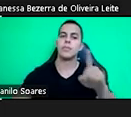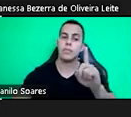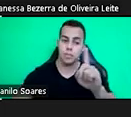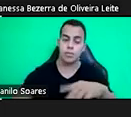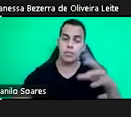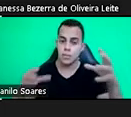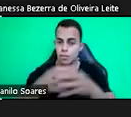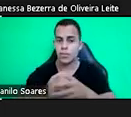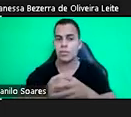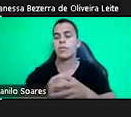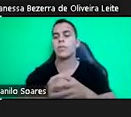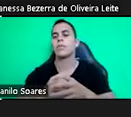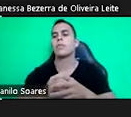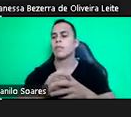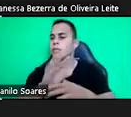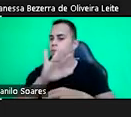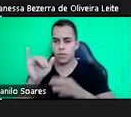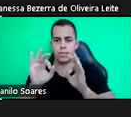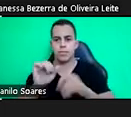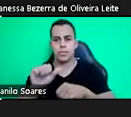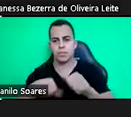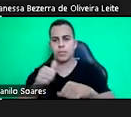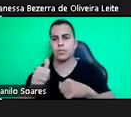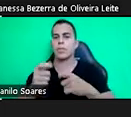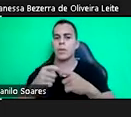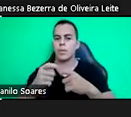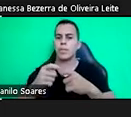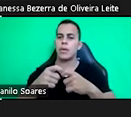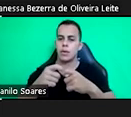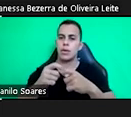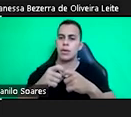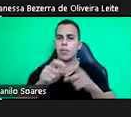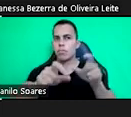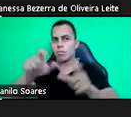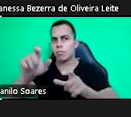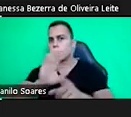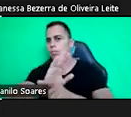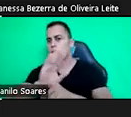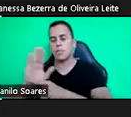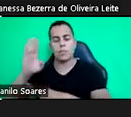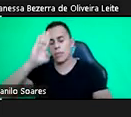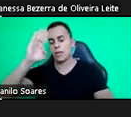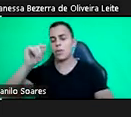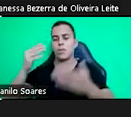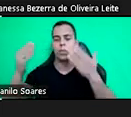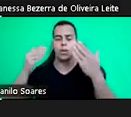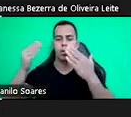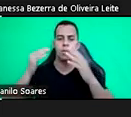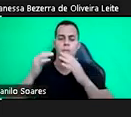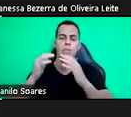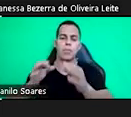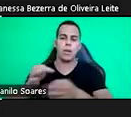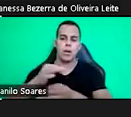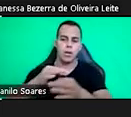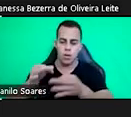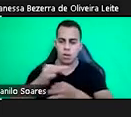vai mudar a medicina personalizada, principalmente na área de psiquiatria molecular e ciências do comportamento na